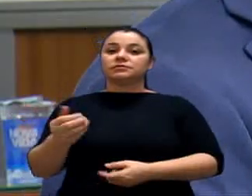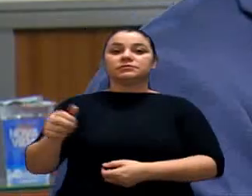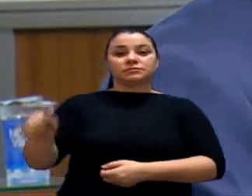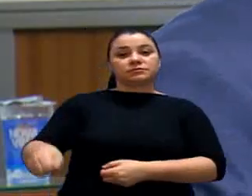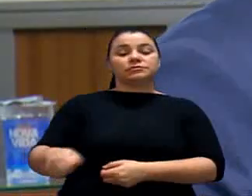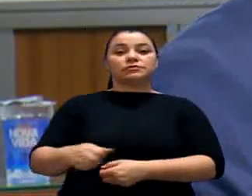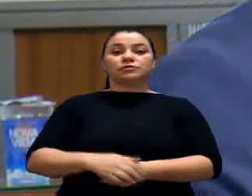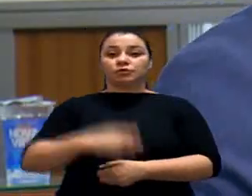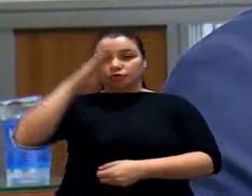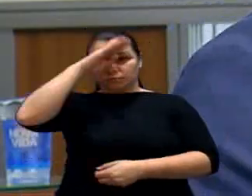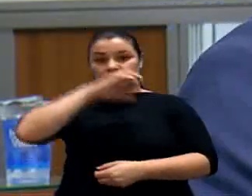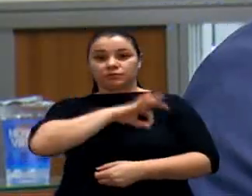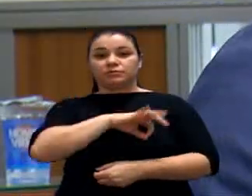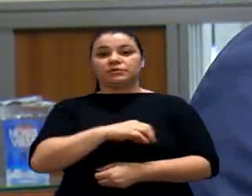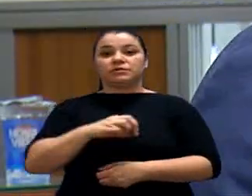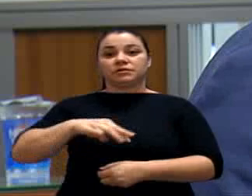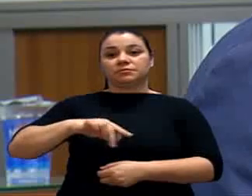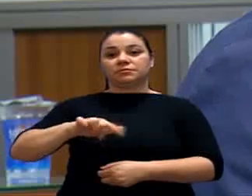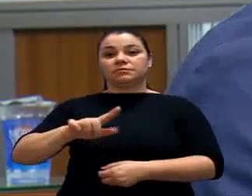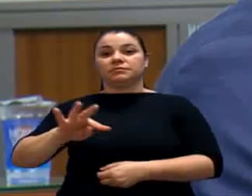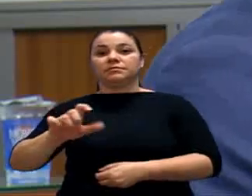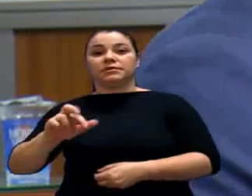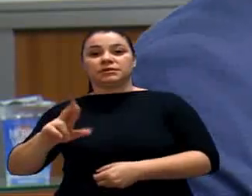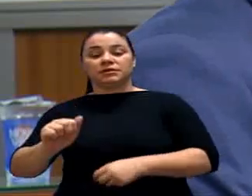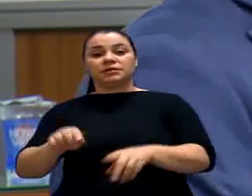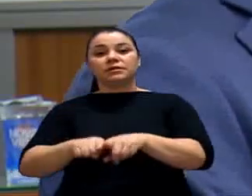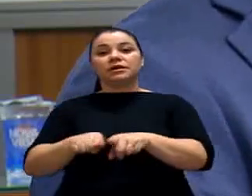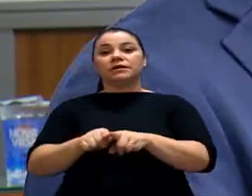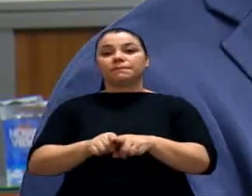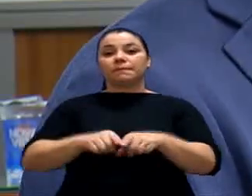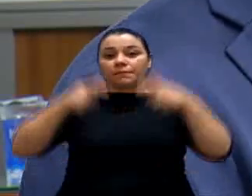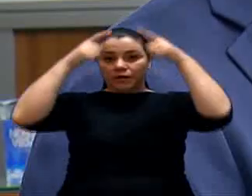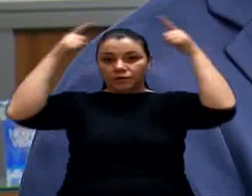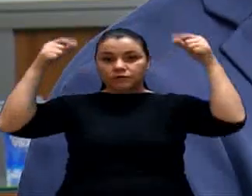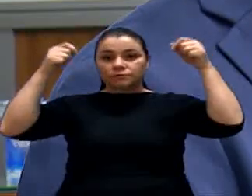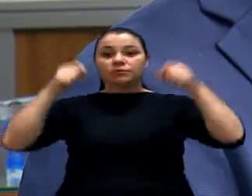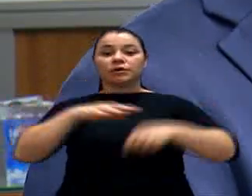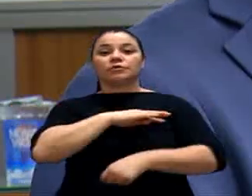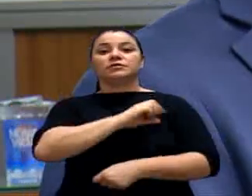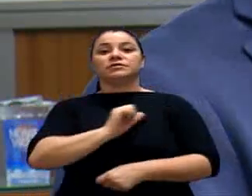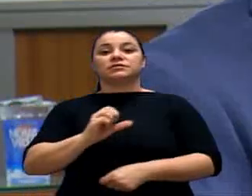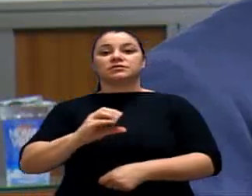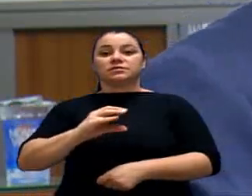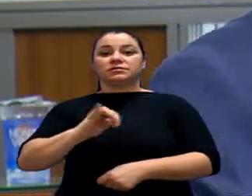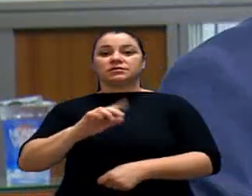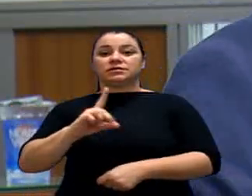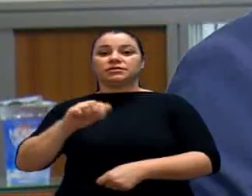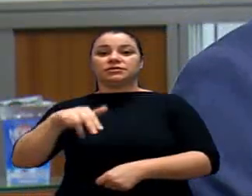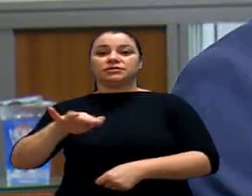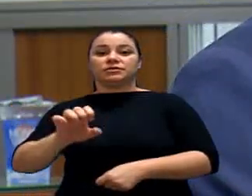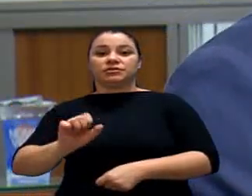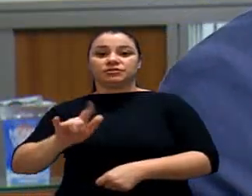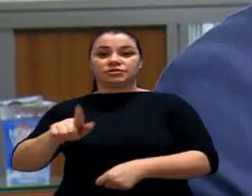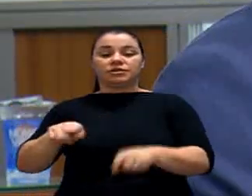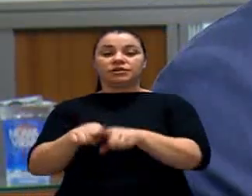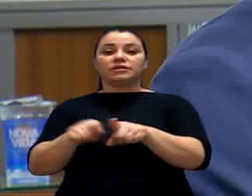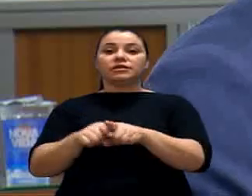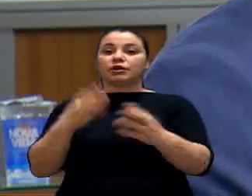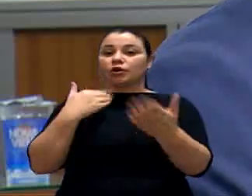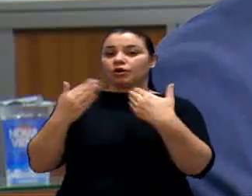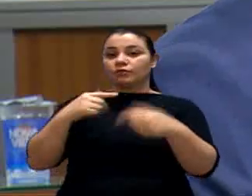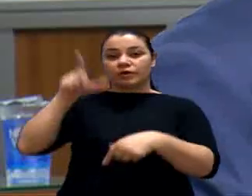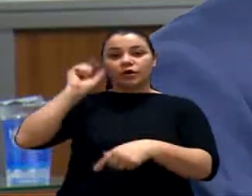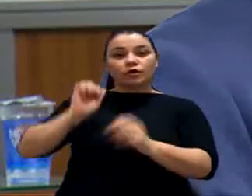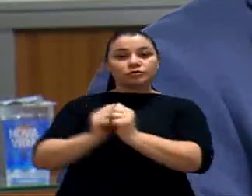7º Batalhão da Polícia Militar, comandante coronel, tenente coronel Sidney, que também conversei tempo com ele ontem sobre